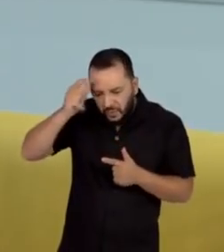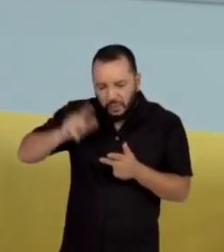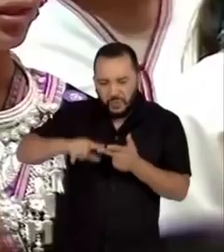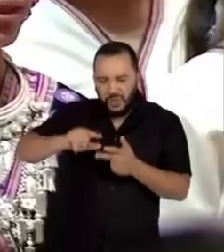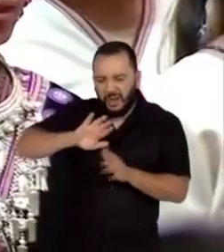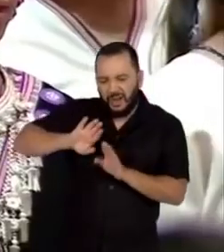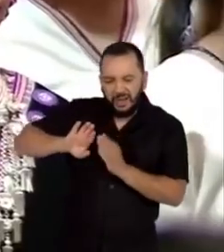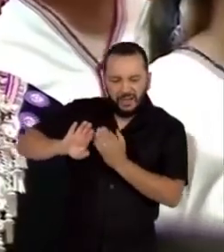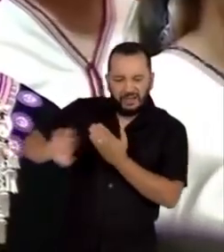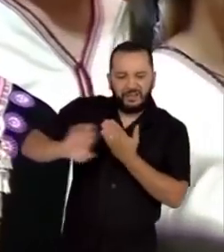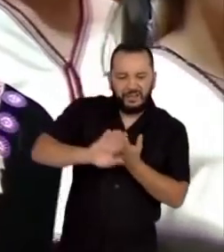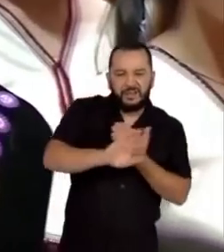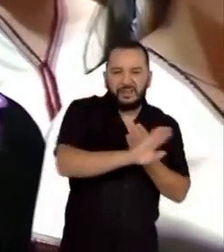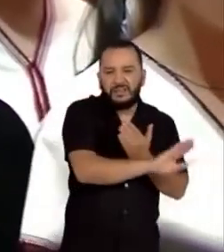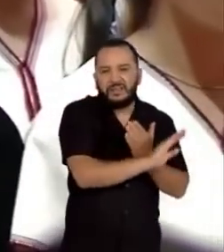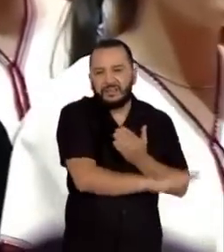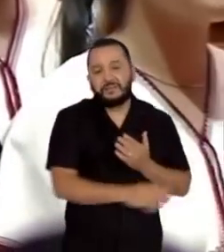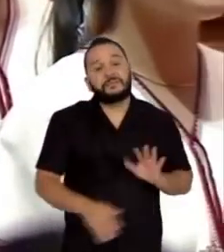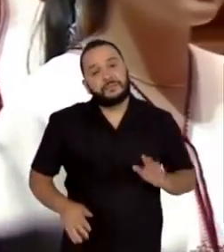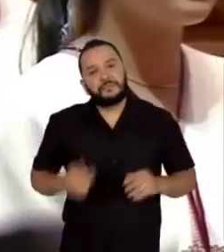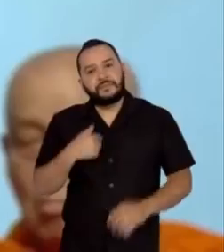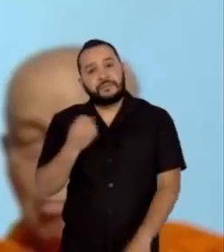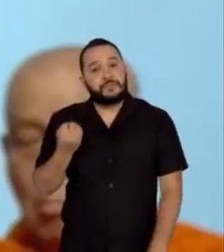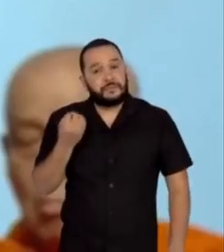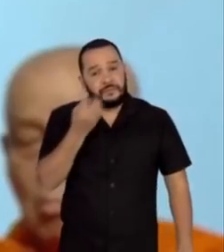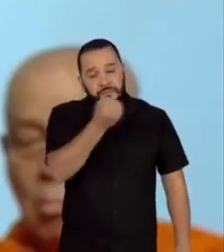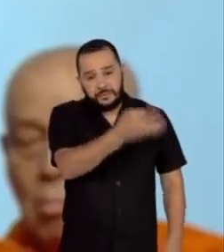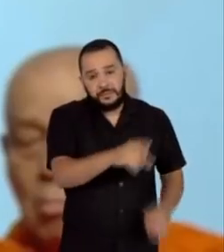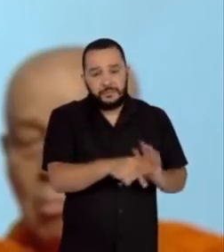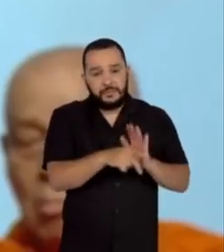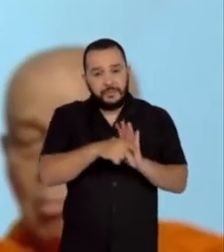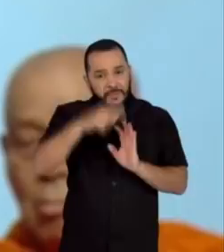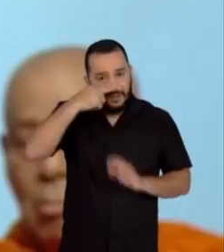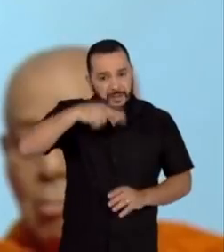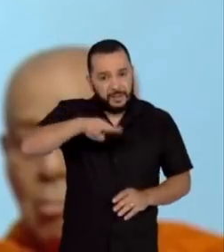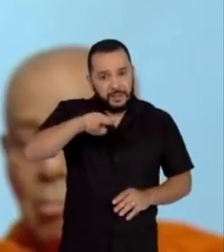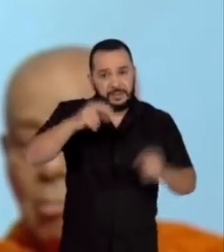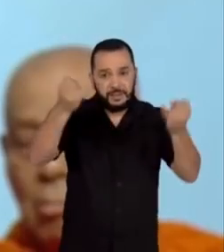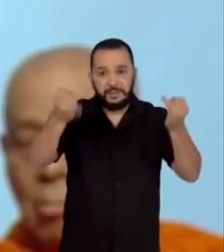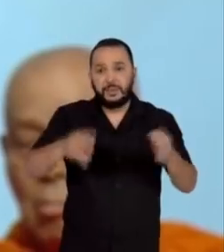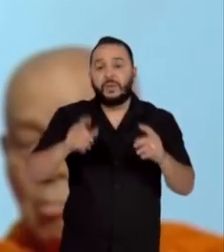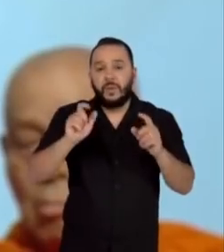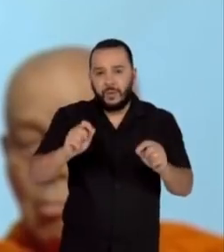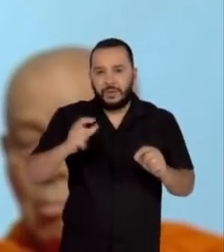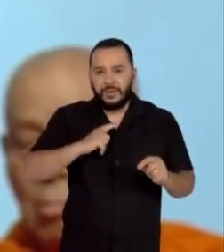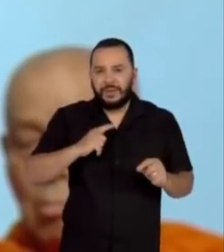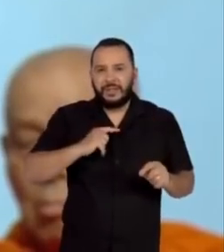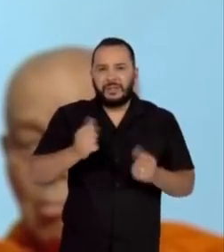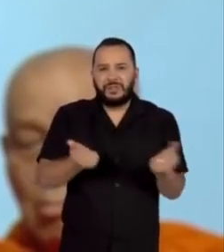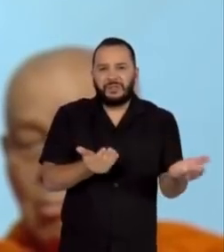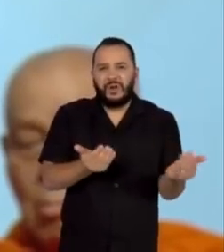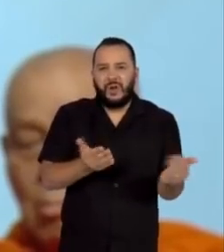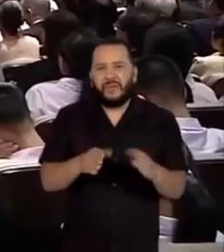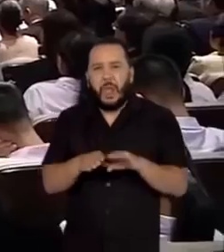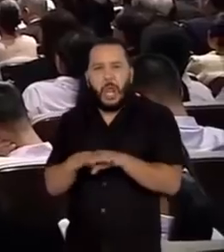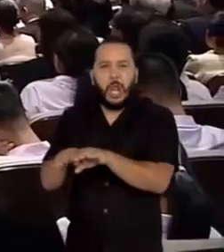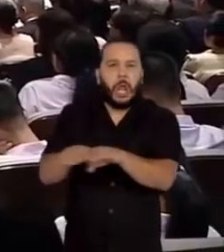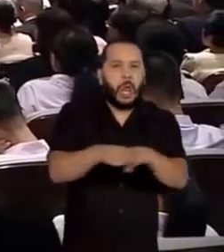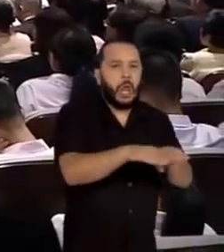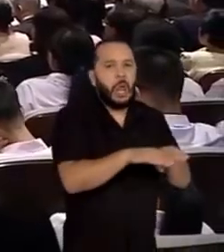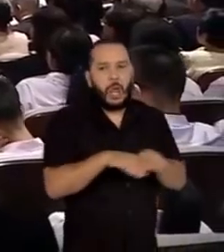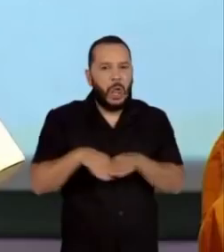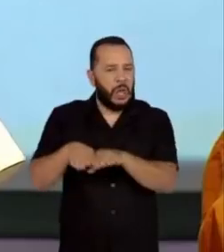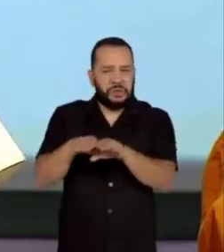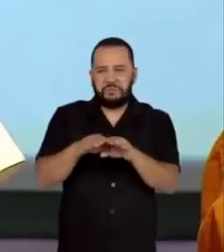cultura. Foi durante a viagem à Tailândia que o Papa Francisco falou sobre o que ele chamou de homogeneização dos jovens.